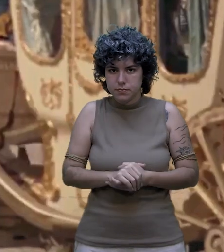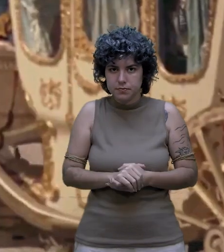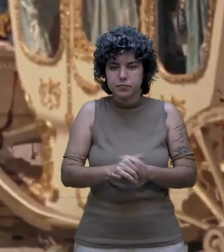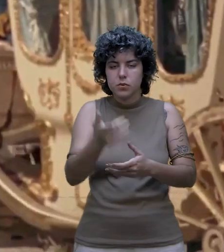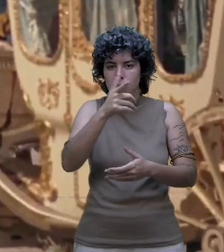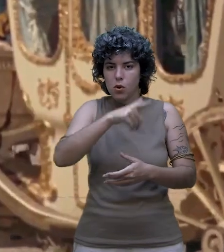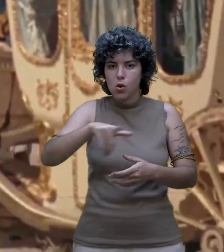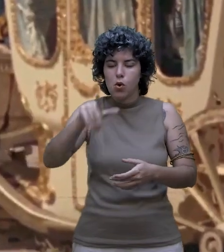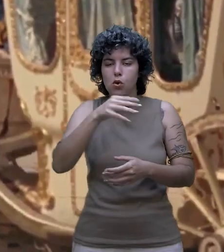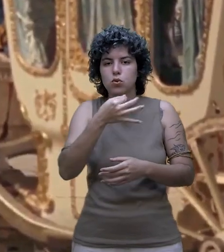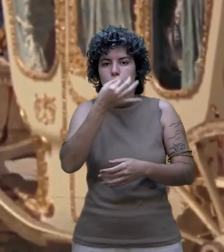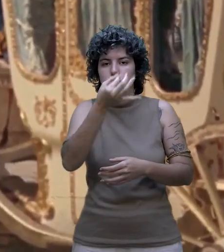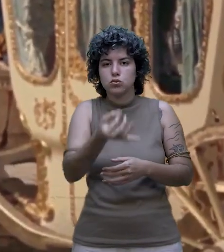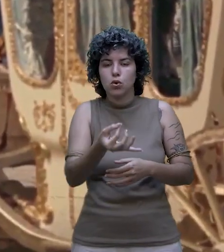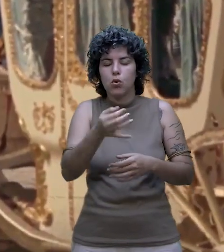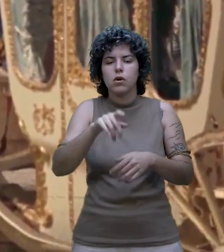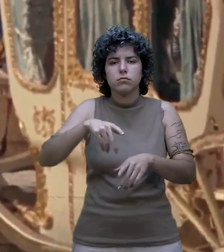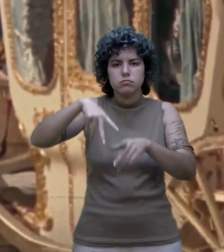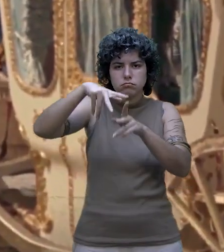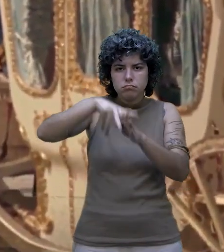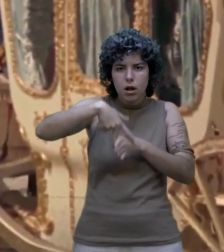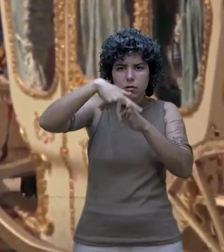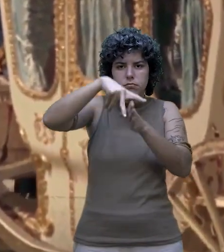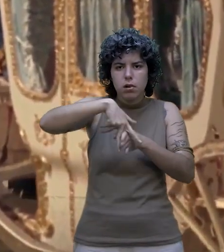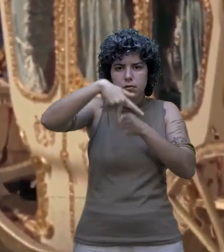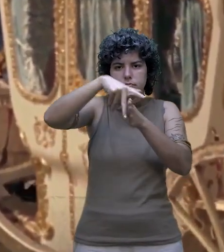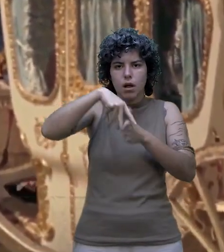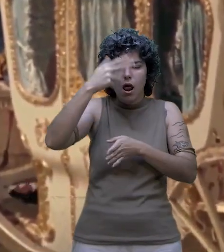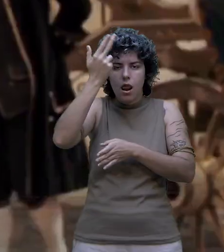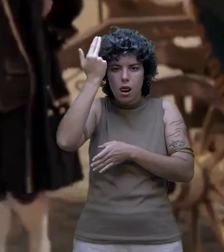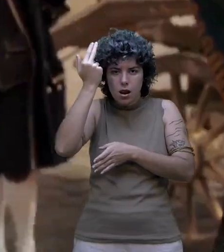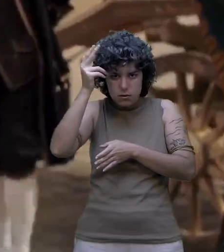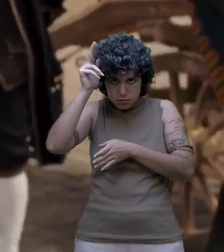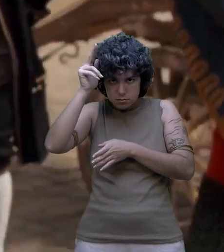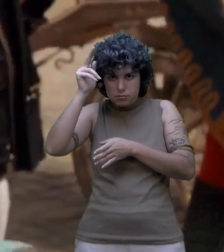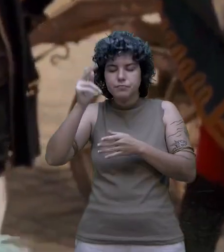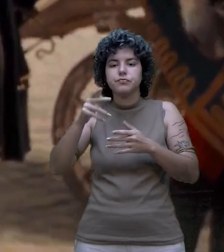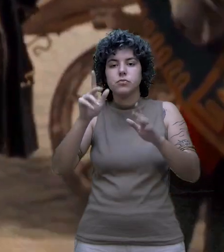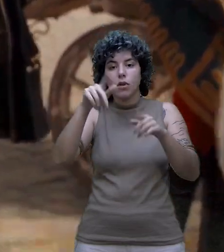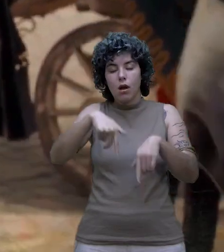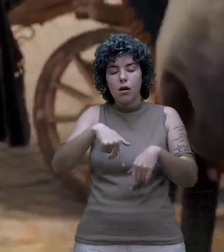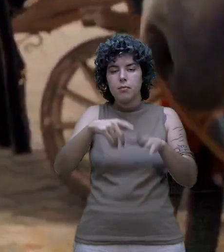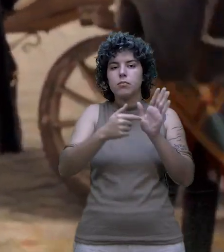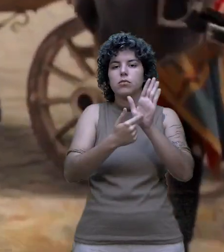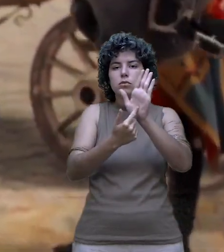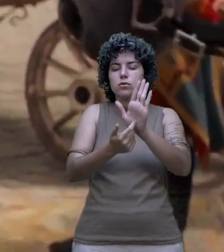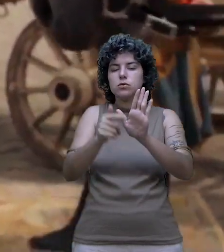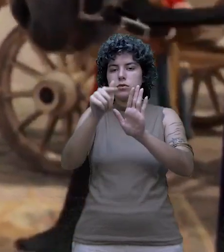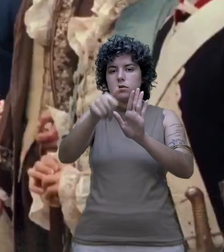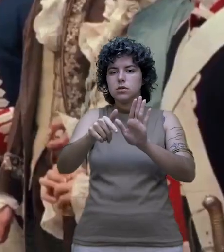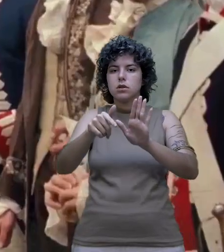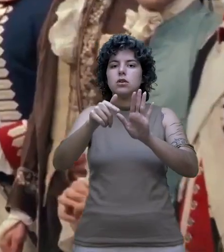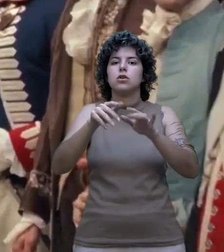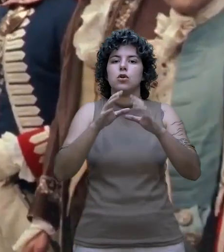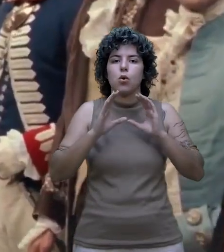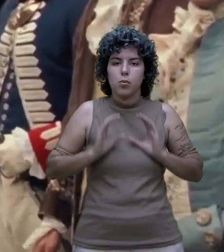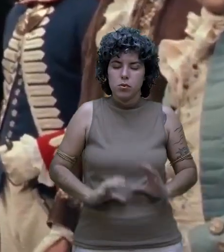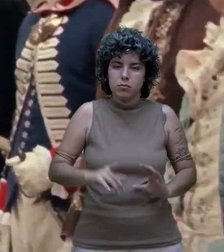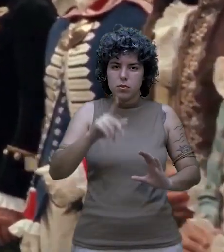Outro som recorrente é o de cavalos, para trazer uma nuance de que seu comportamento é rebelde e inadequado para a corte